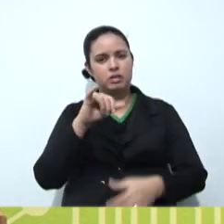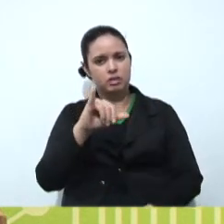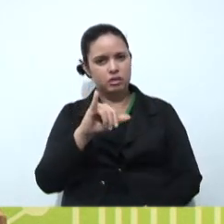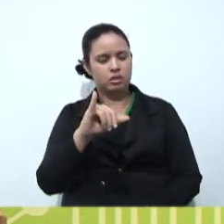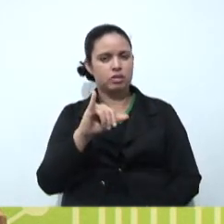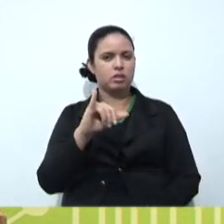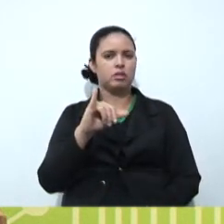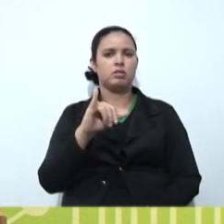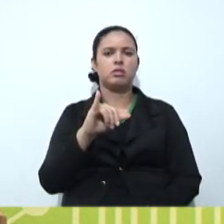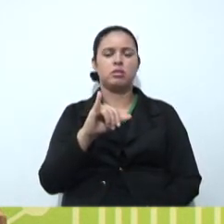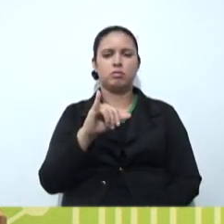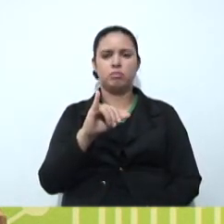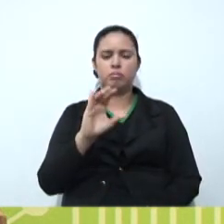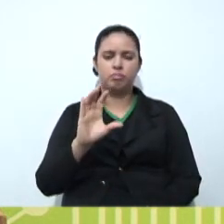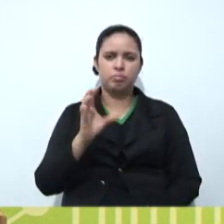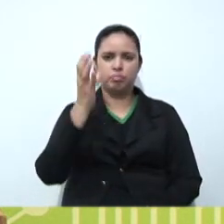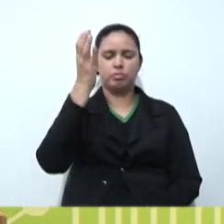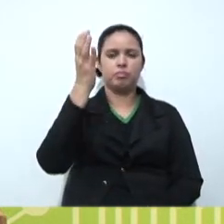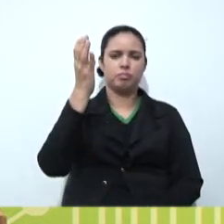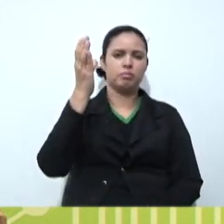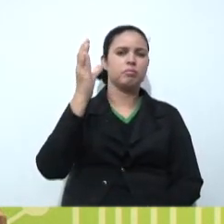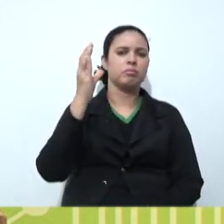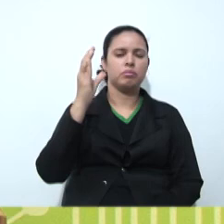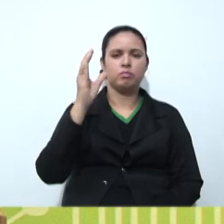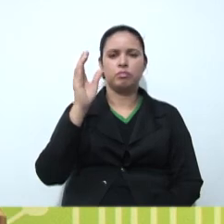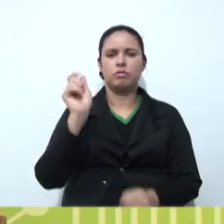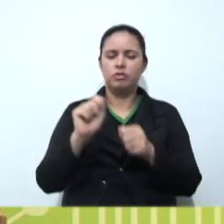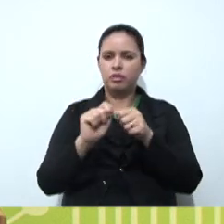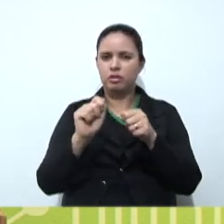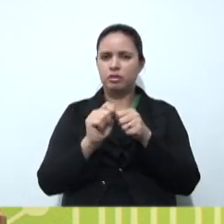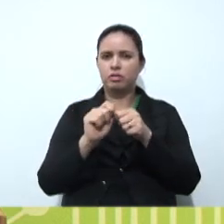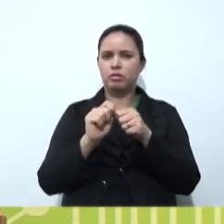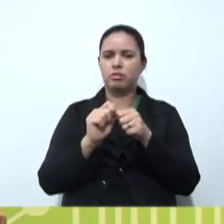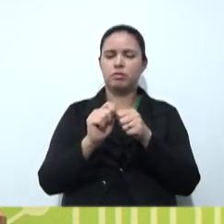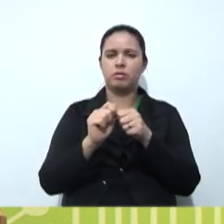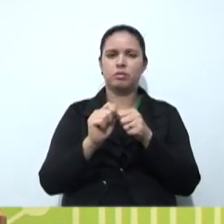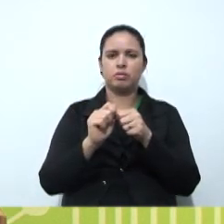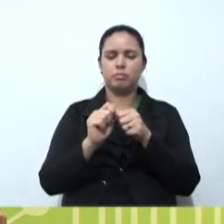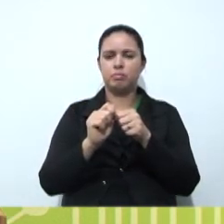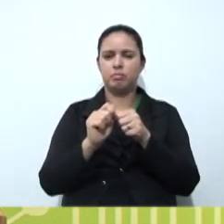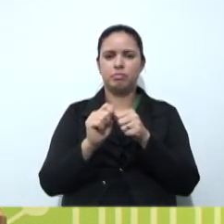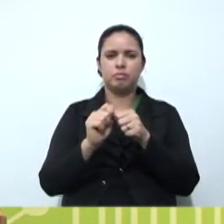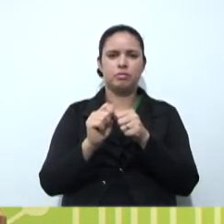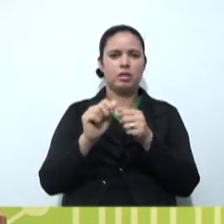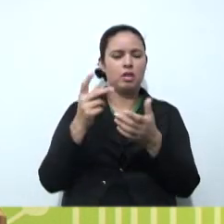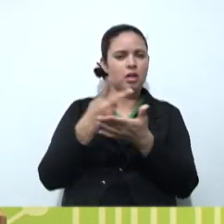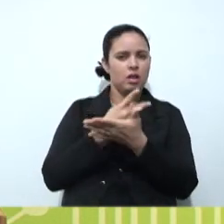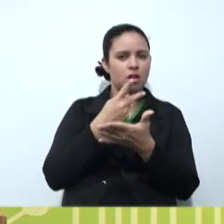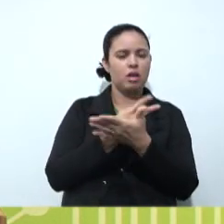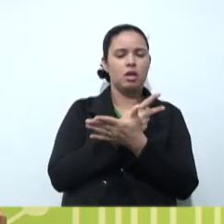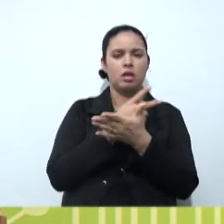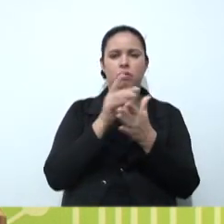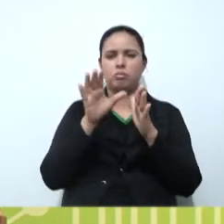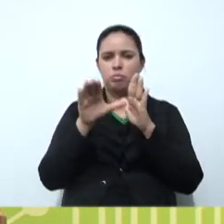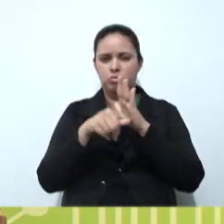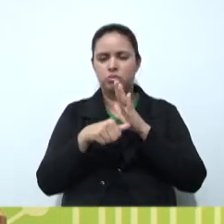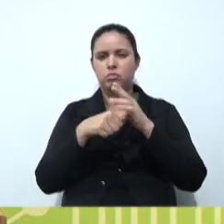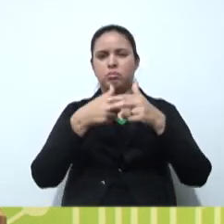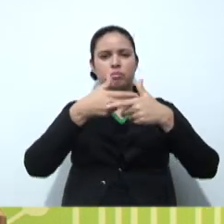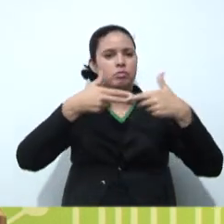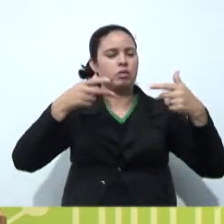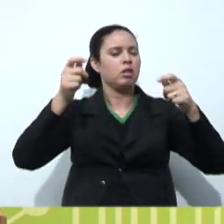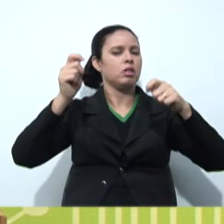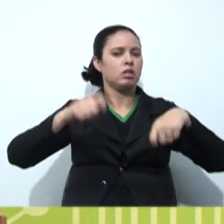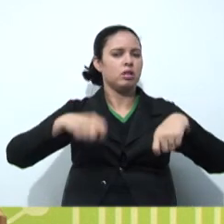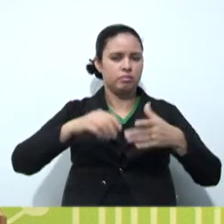grave, a legislação prevê que ele pode ser mandado, pode ser destituído de qualquer cargo. Mas se ele realmente está atuando, é um